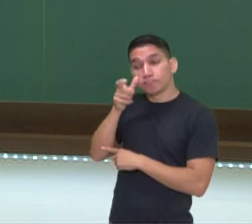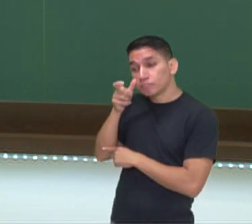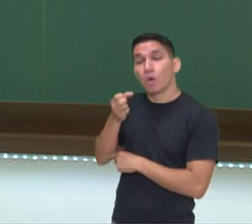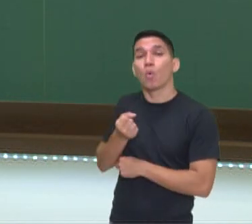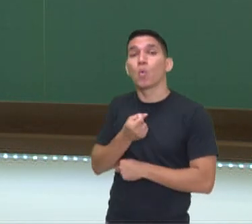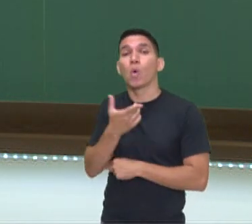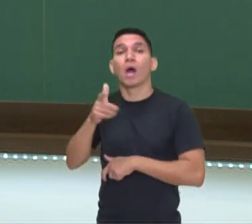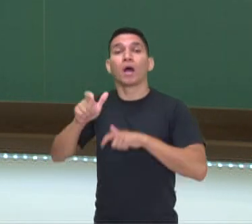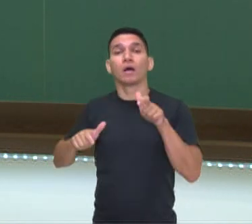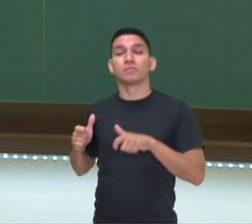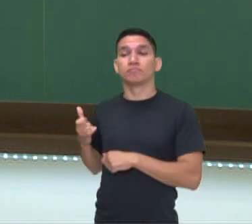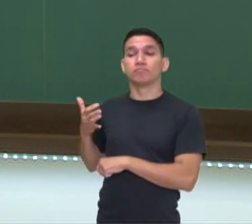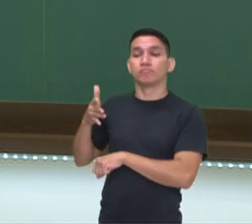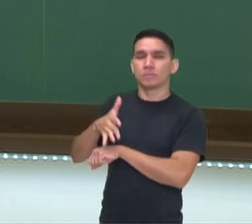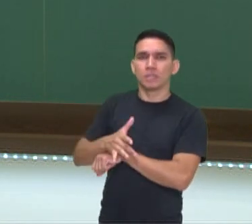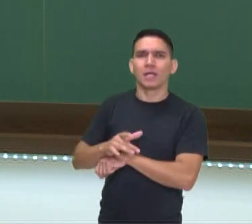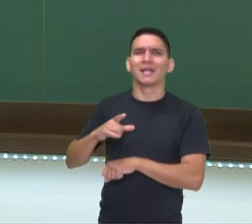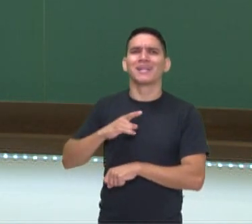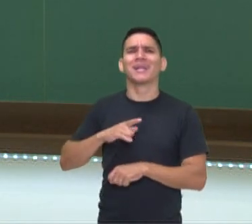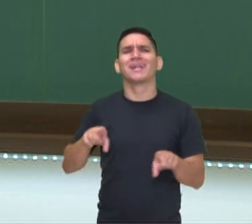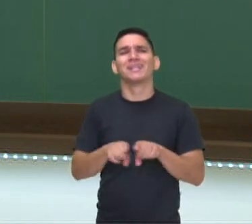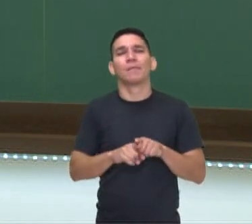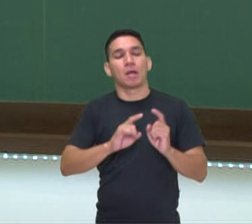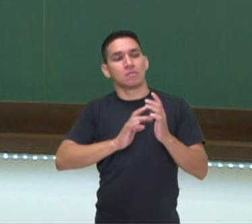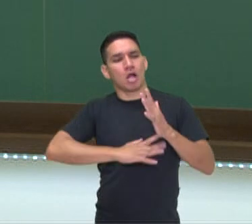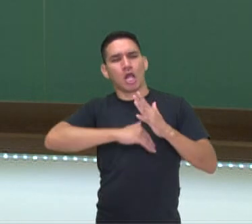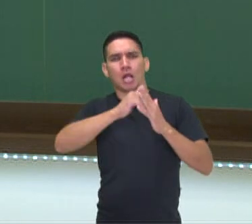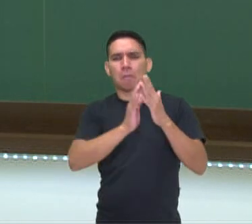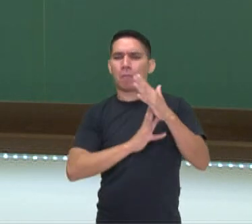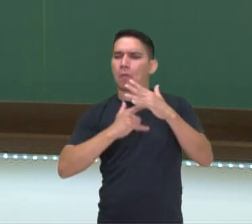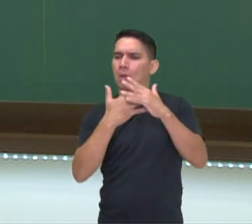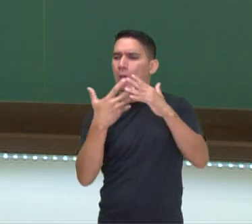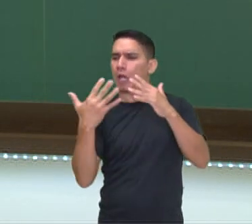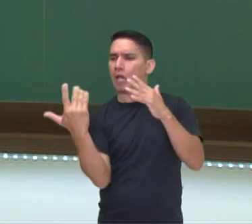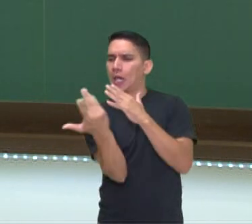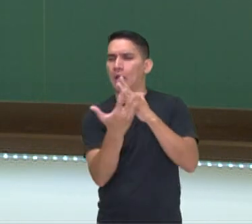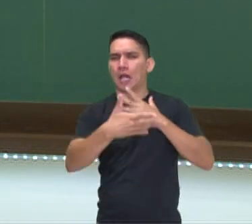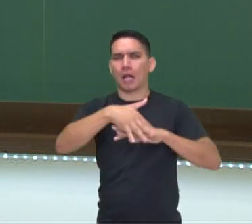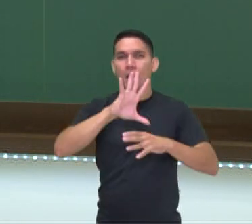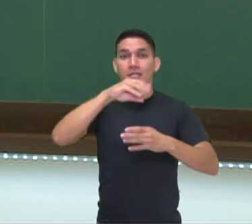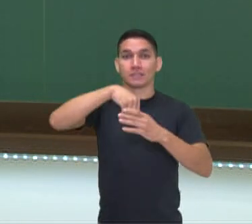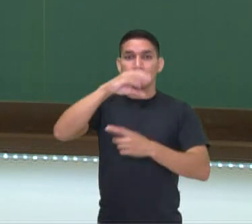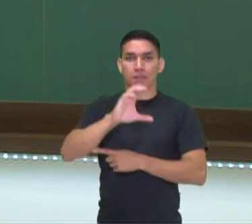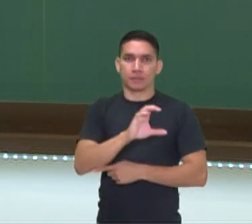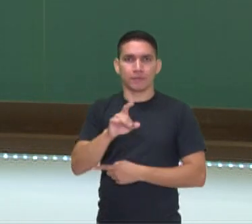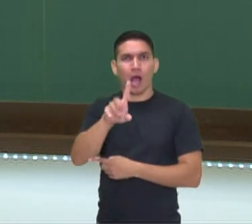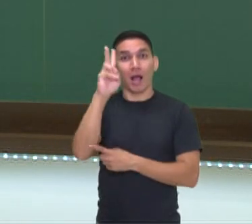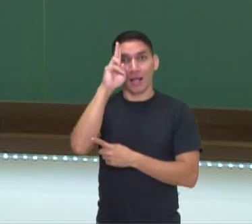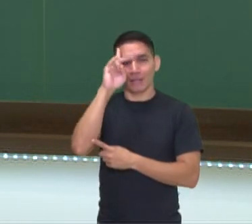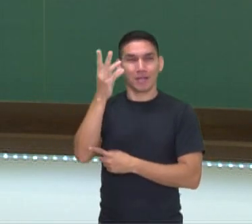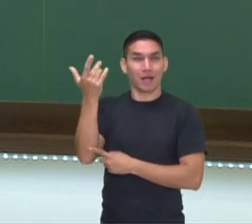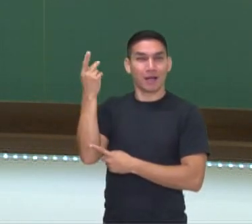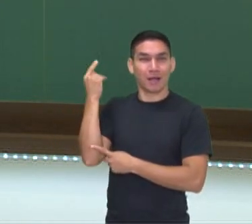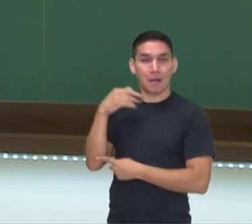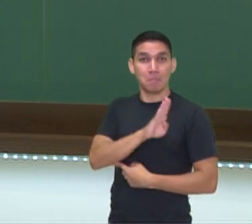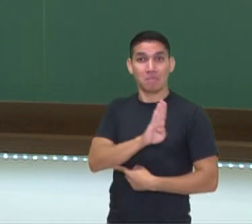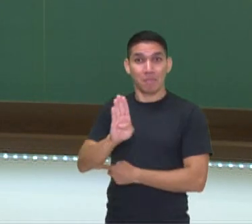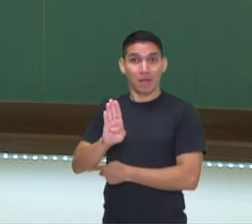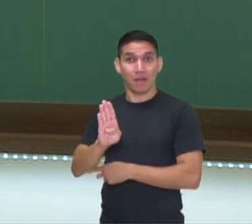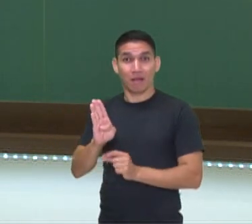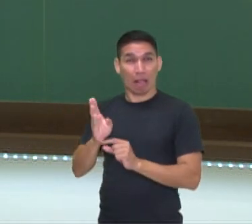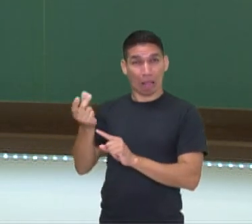excesso de ornamentos para atrair o fiel, lembre-se, o Big Brother daquela época era a